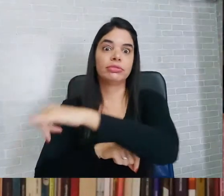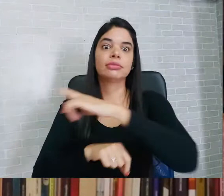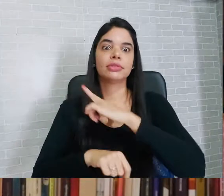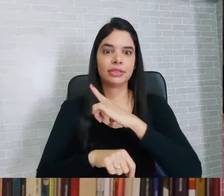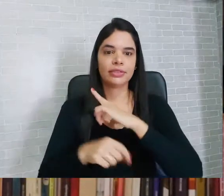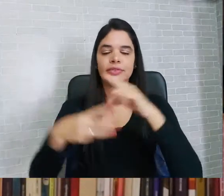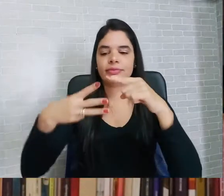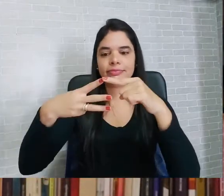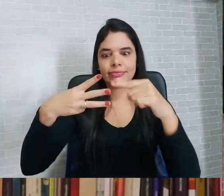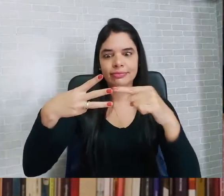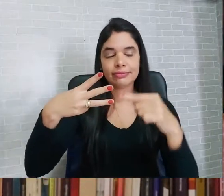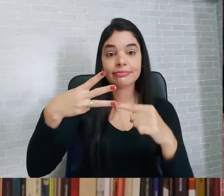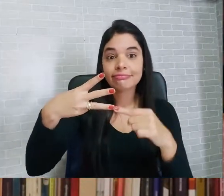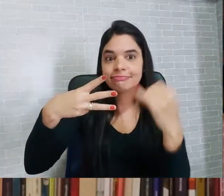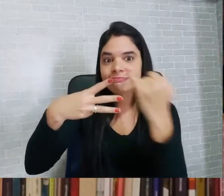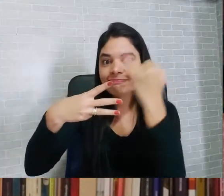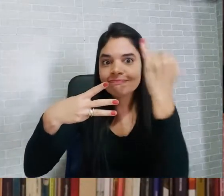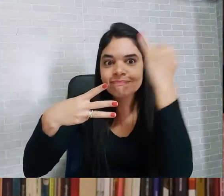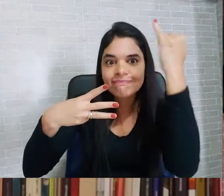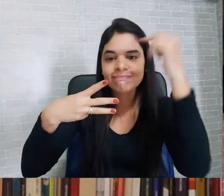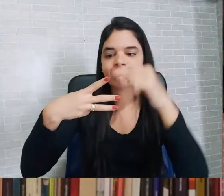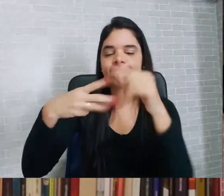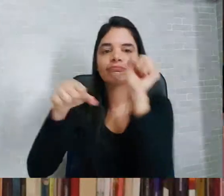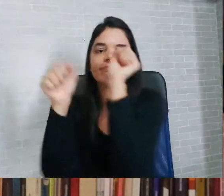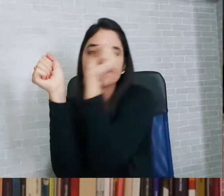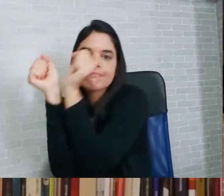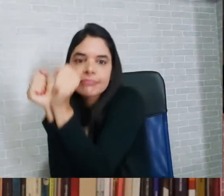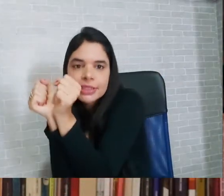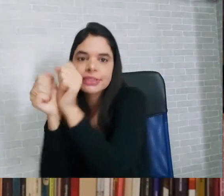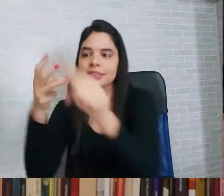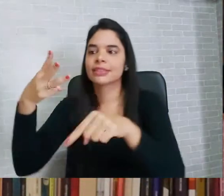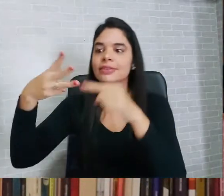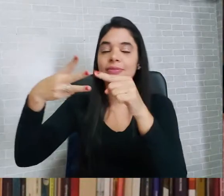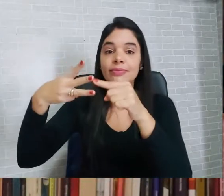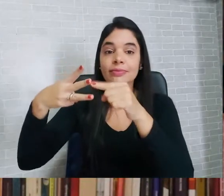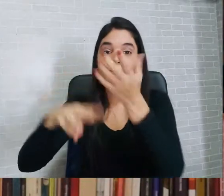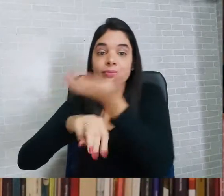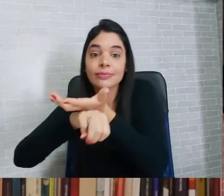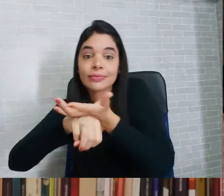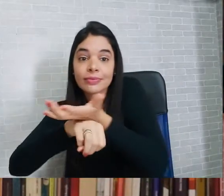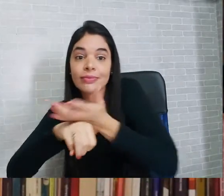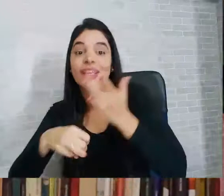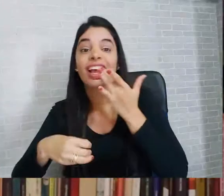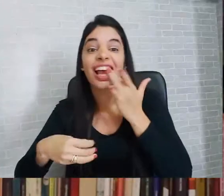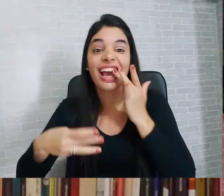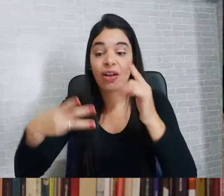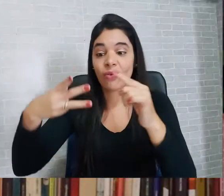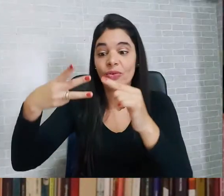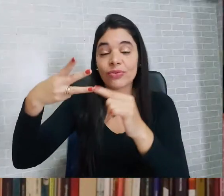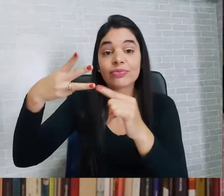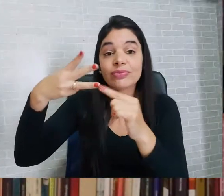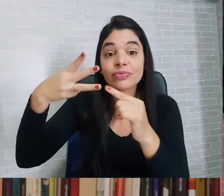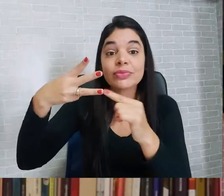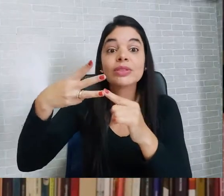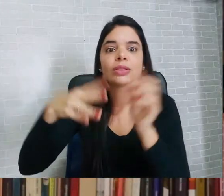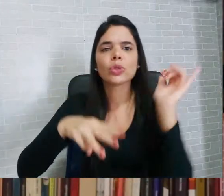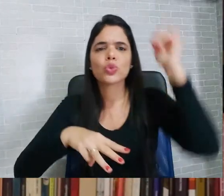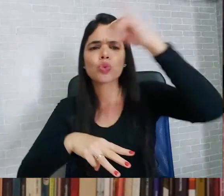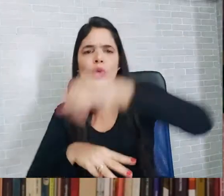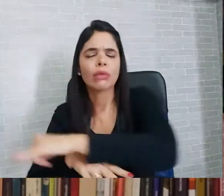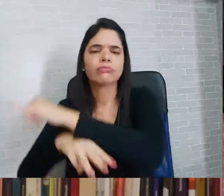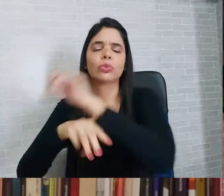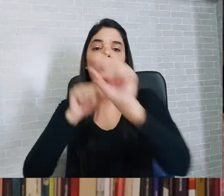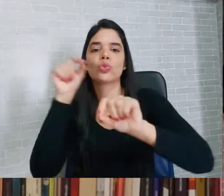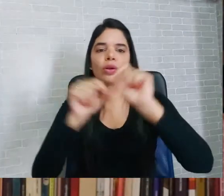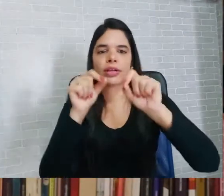as prisões, o garimpo de ouro e a base espacial, vão influenciar as realidades imaginativas